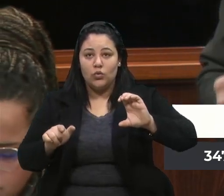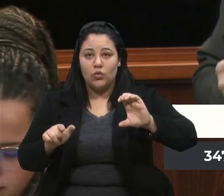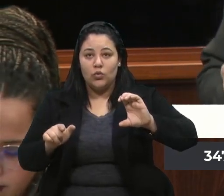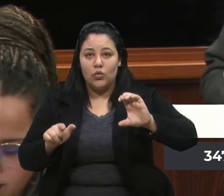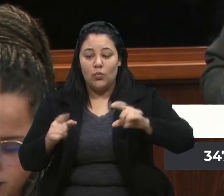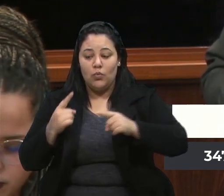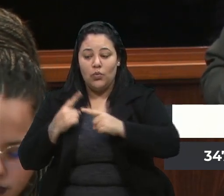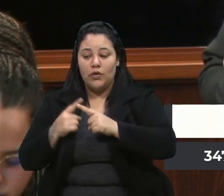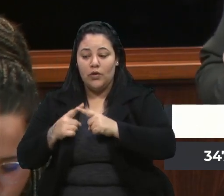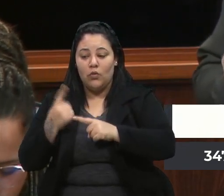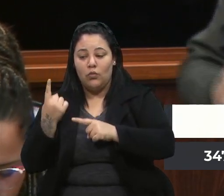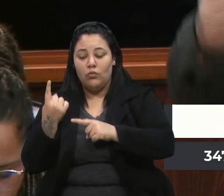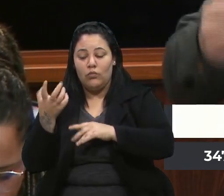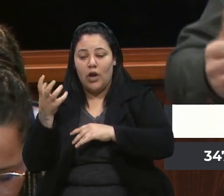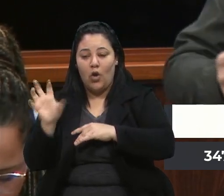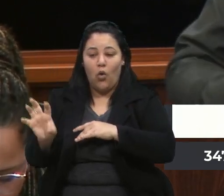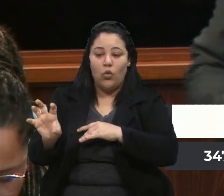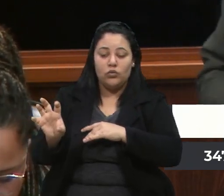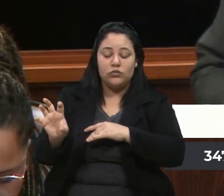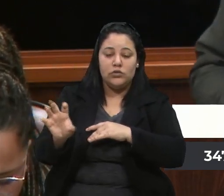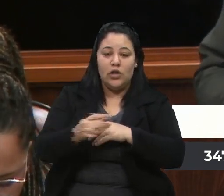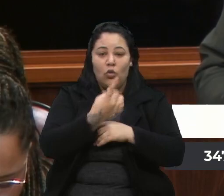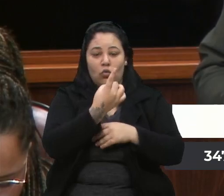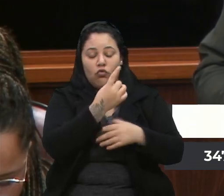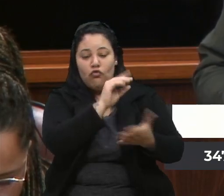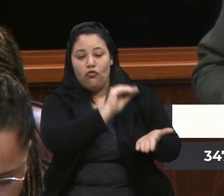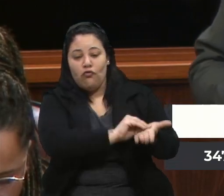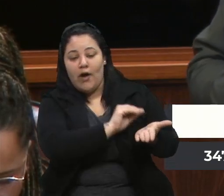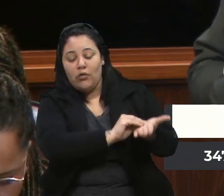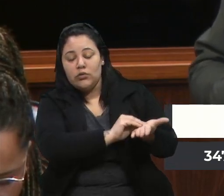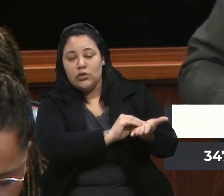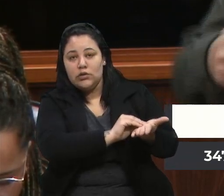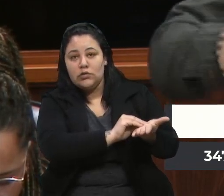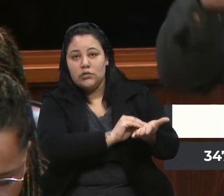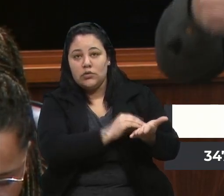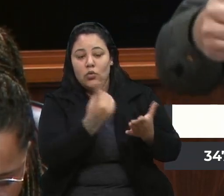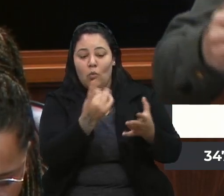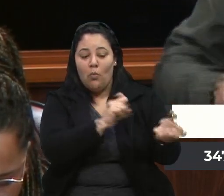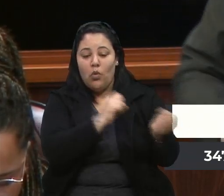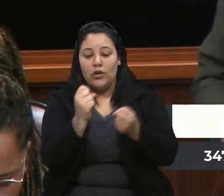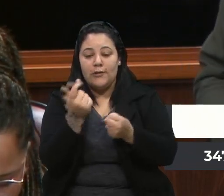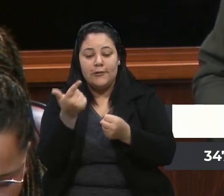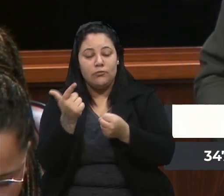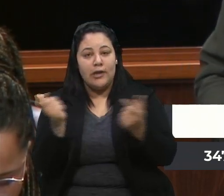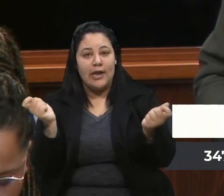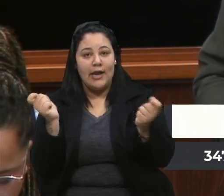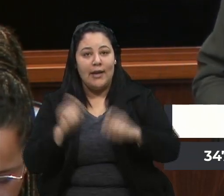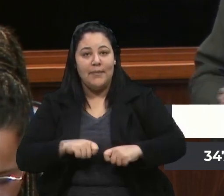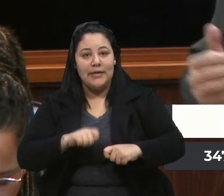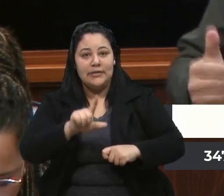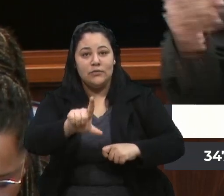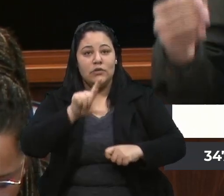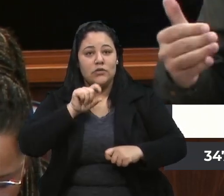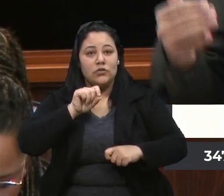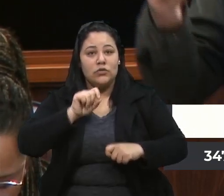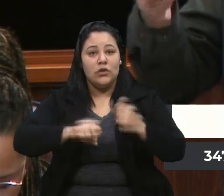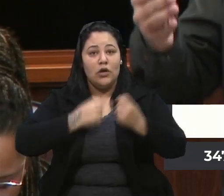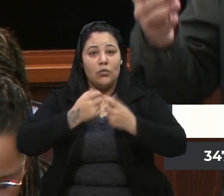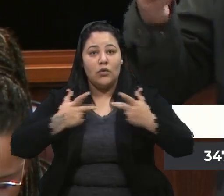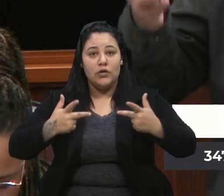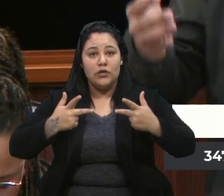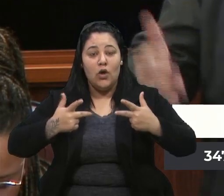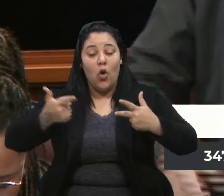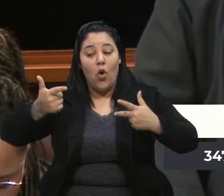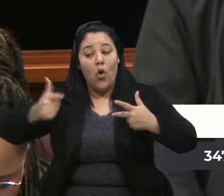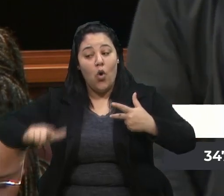avilta, quando um poder é relapso, quando um poder não tem competência para determinada ação, o outro